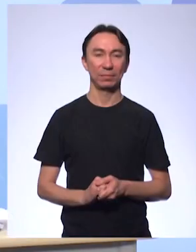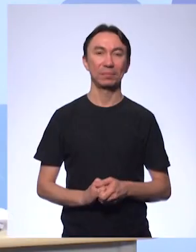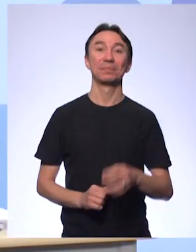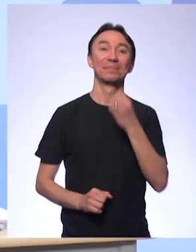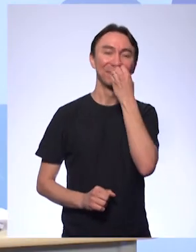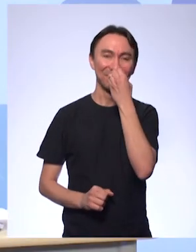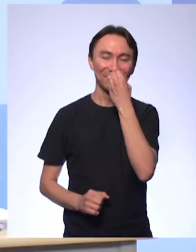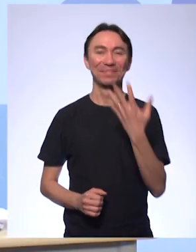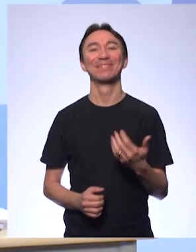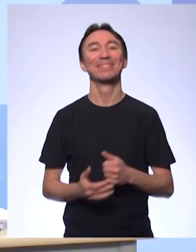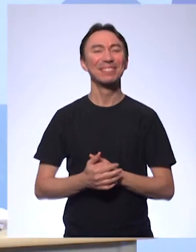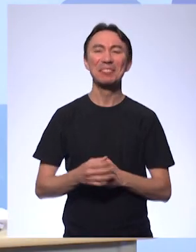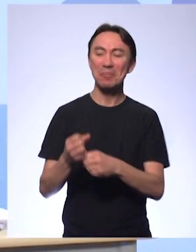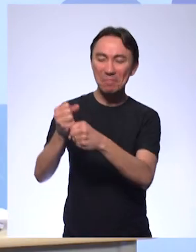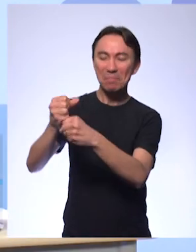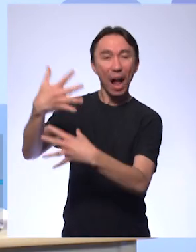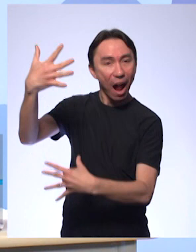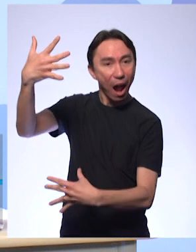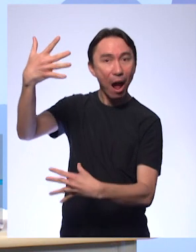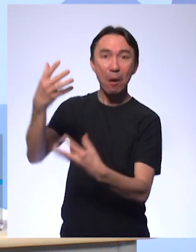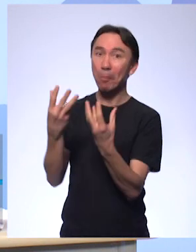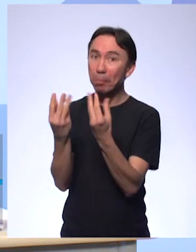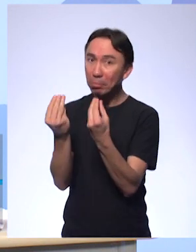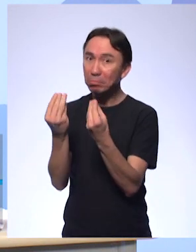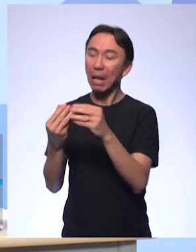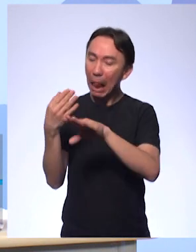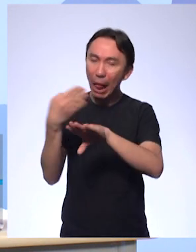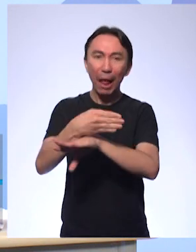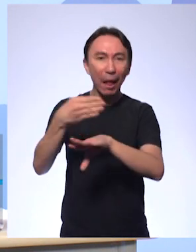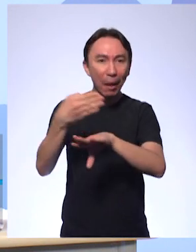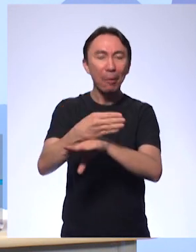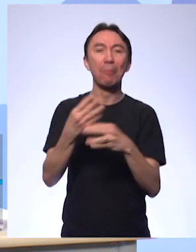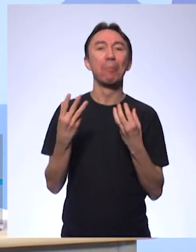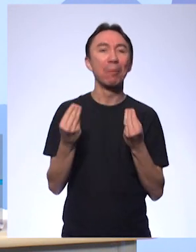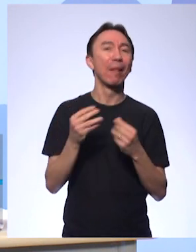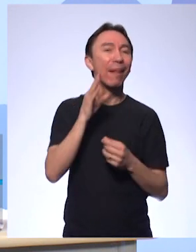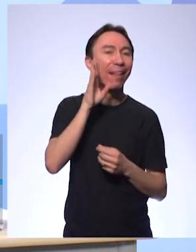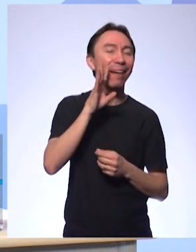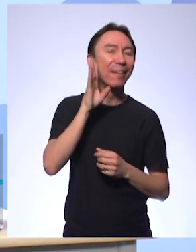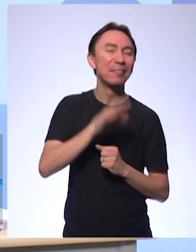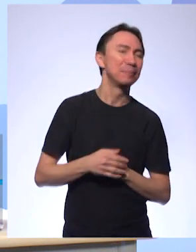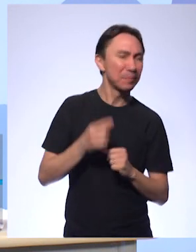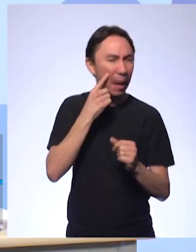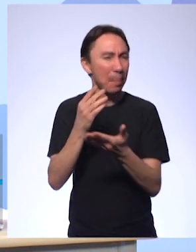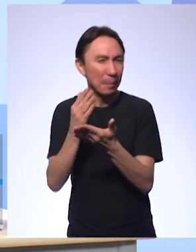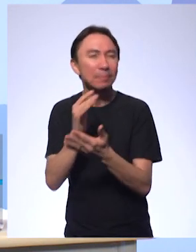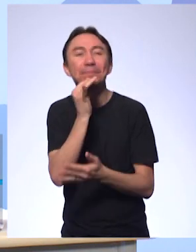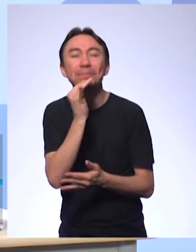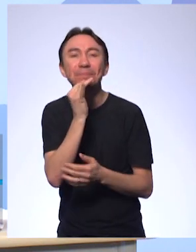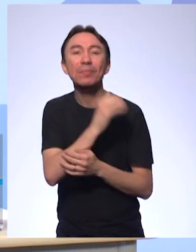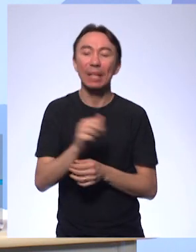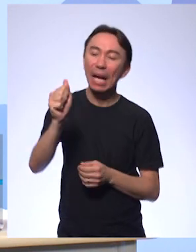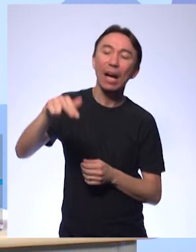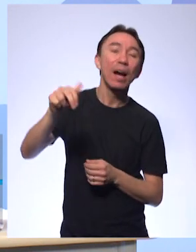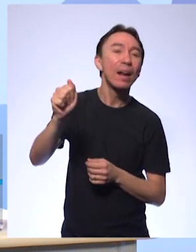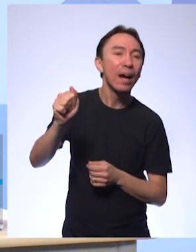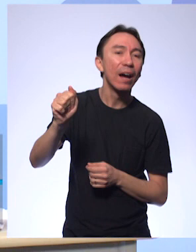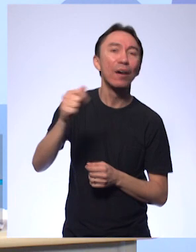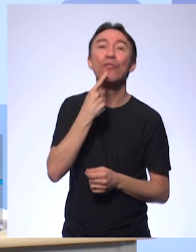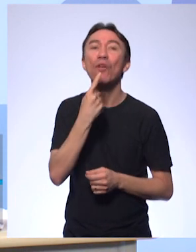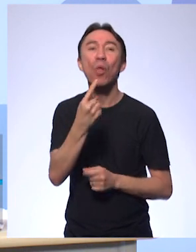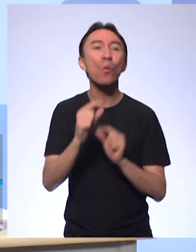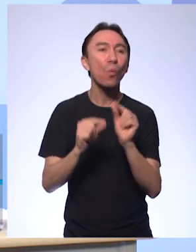Muito bem, professor. Olha, muitas participações interessantes aqui, né? Então, dá alguns exemplos aqui, ó. A Ana Clara falou assim,